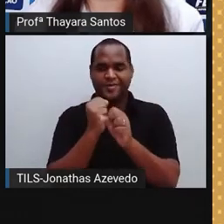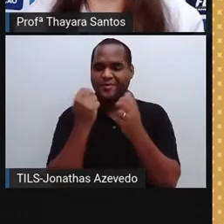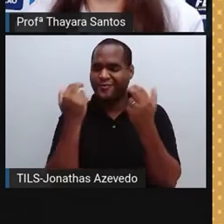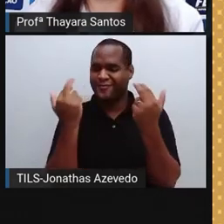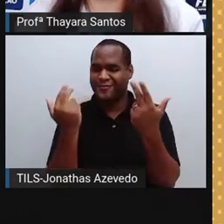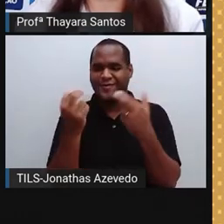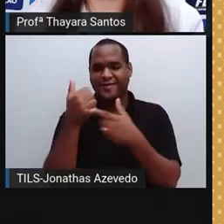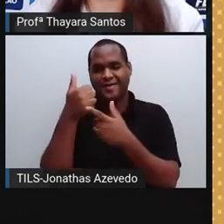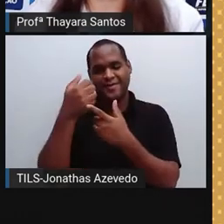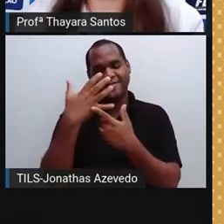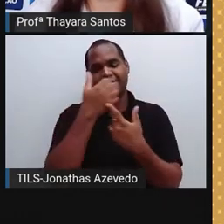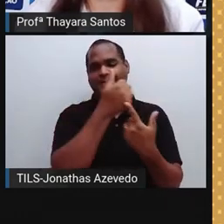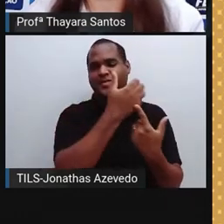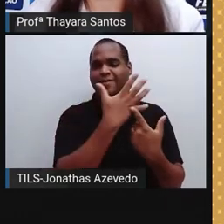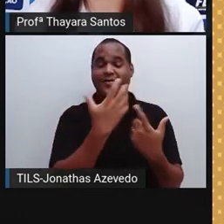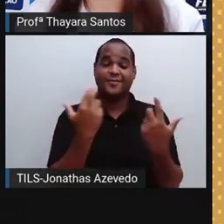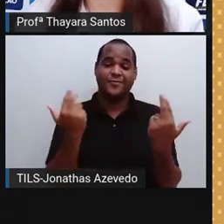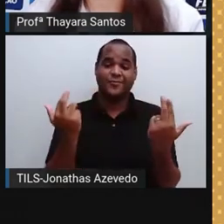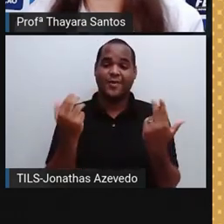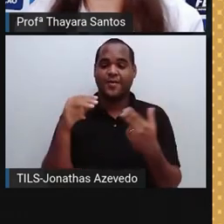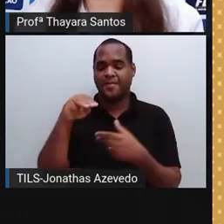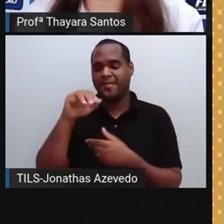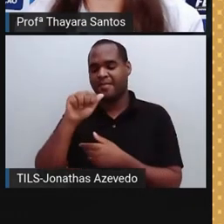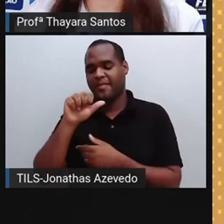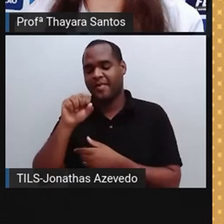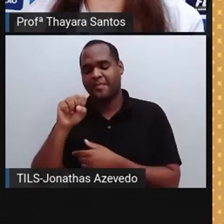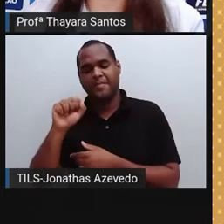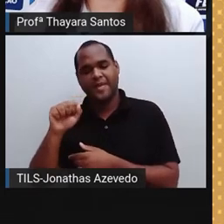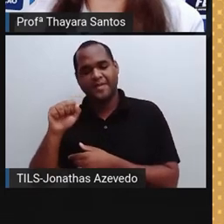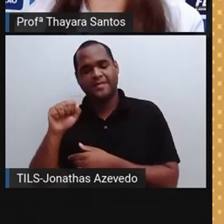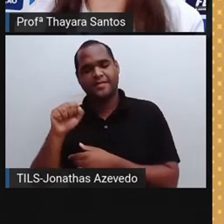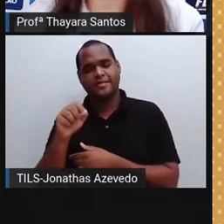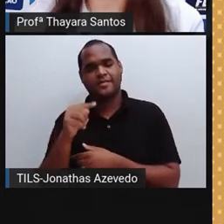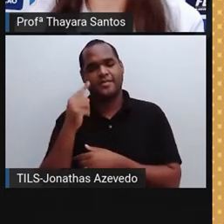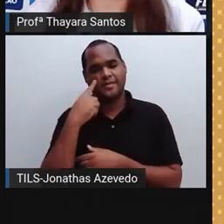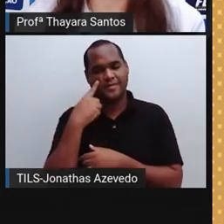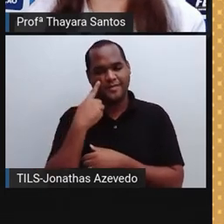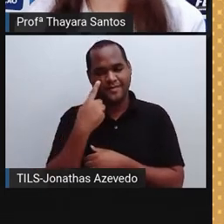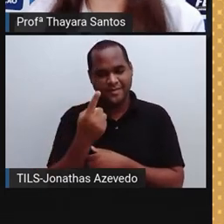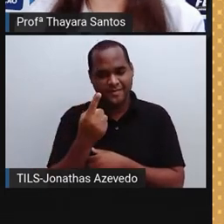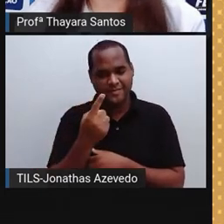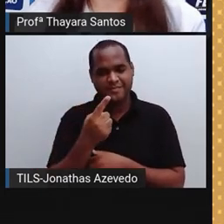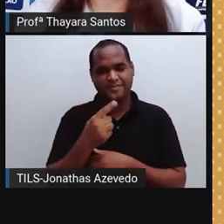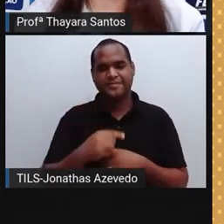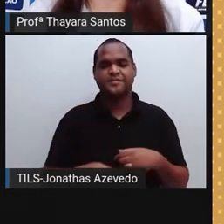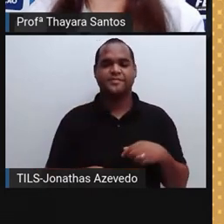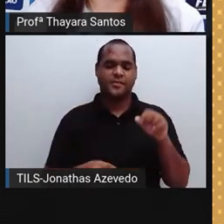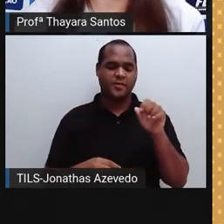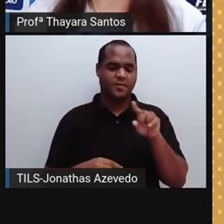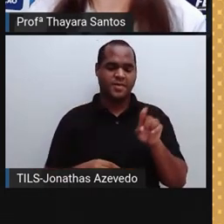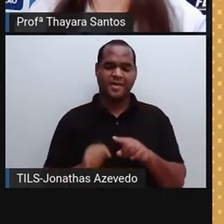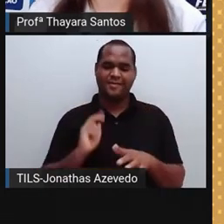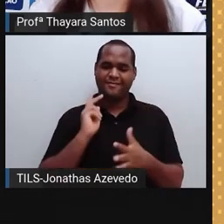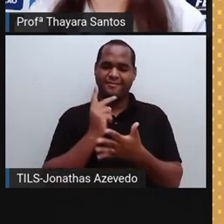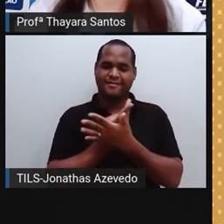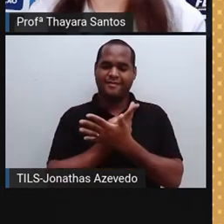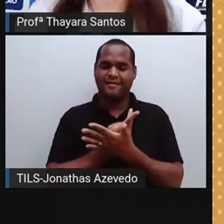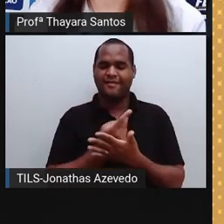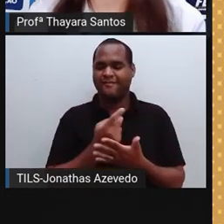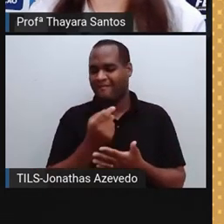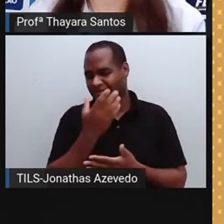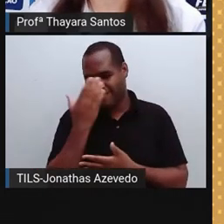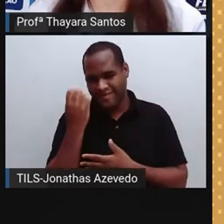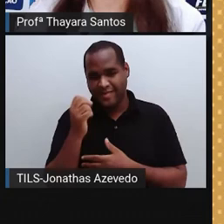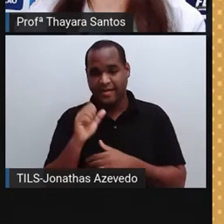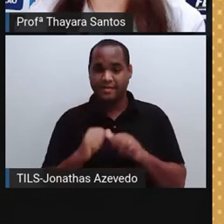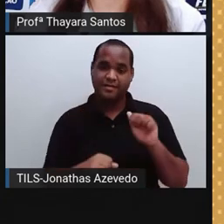igual, é 14. O número de massa é 14. Aqui vocês estão vendo a letra Z, mas é um erro, tá? Era para ser